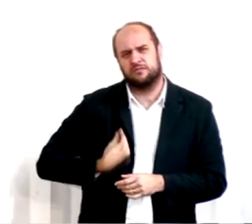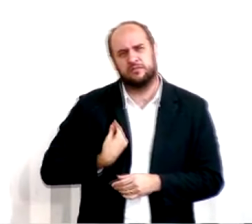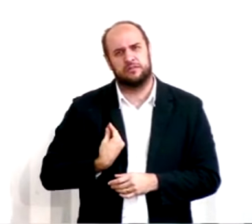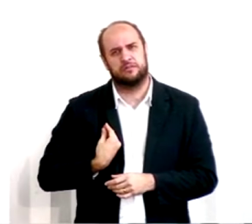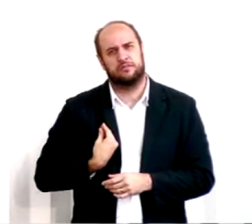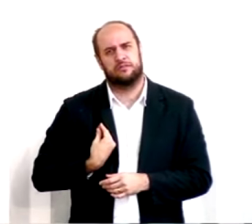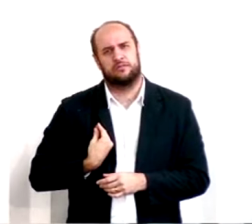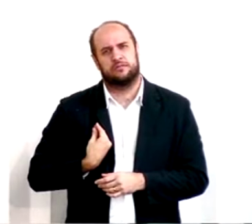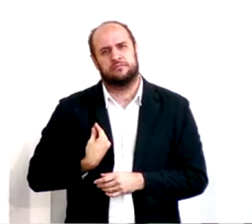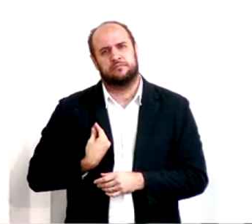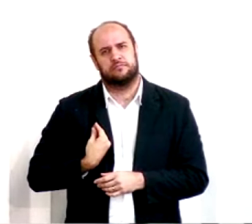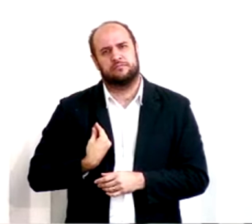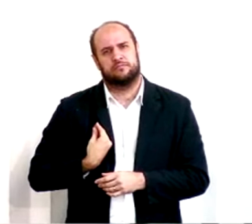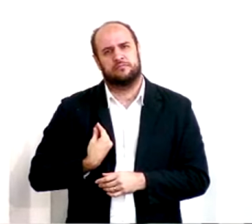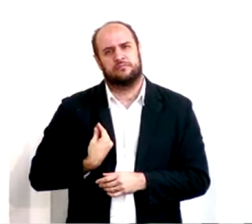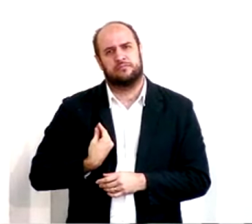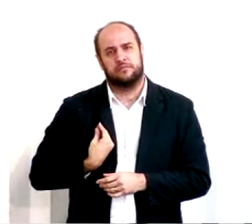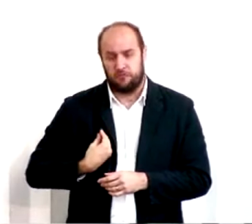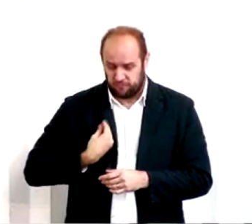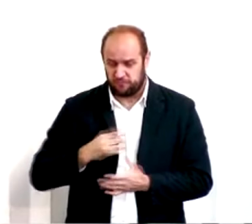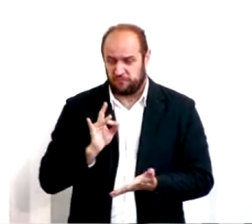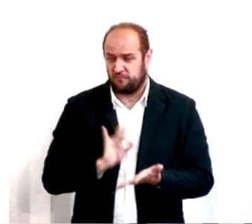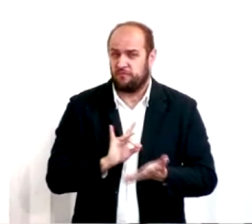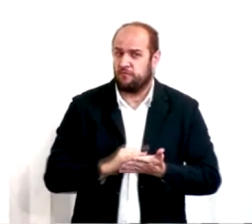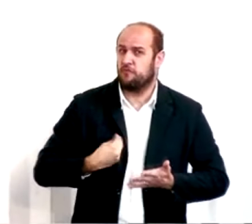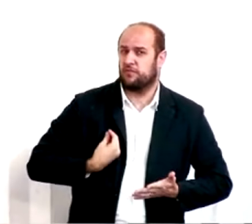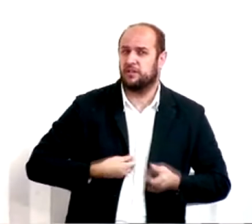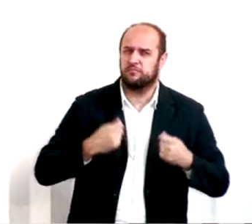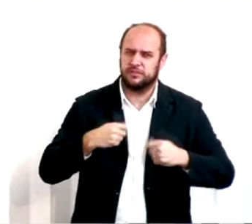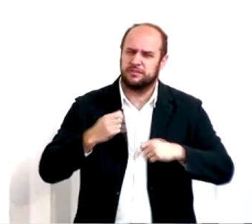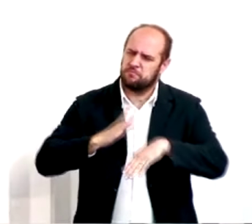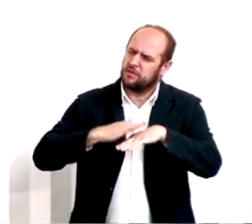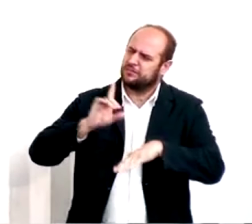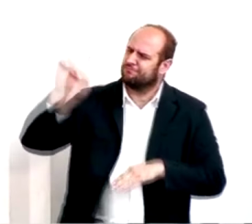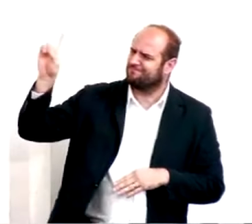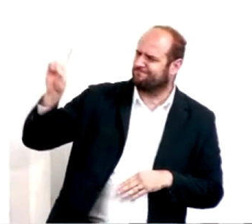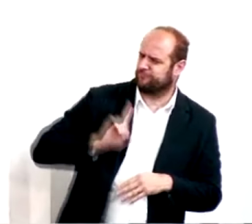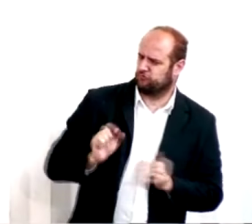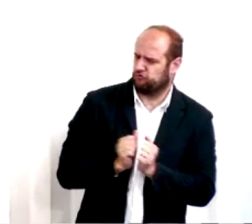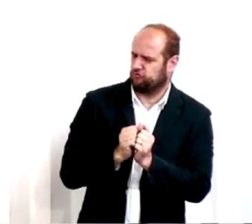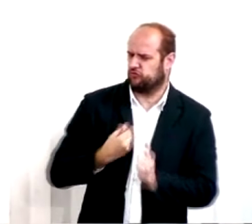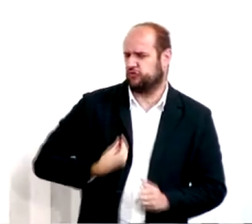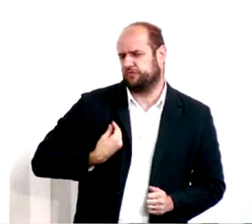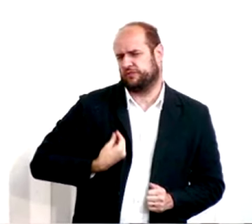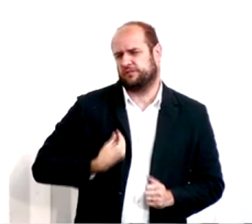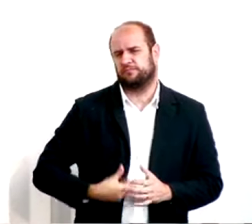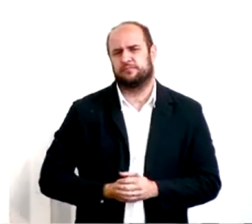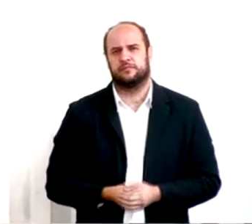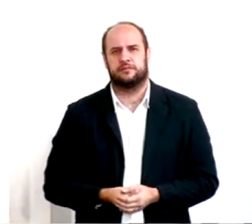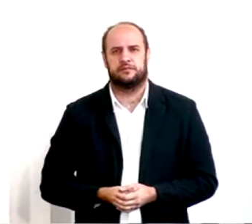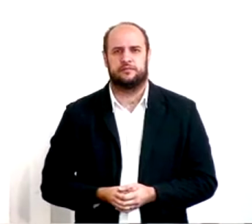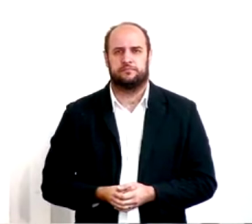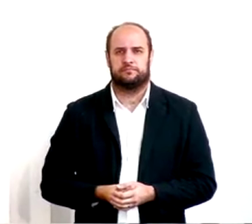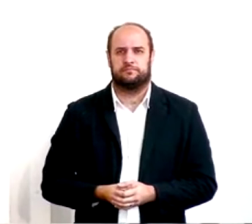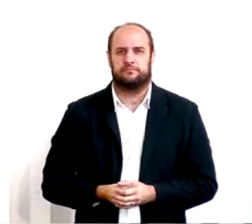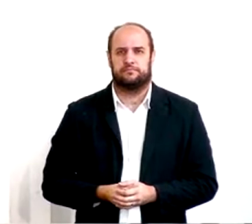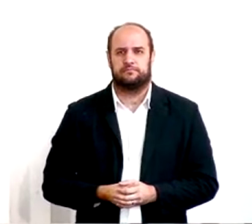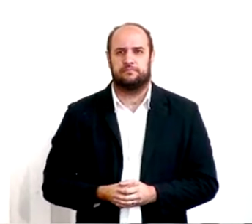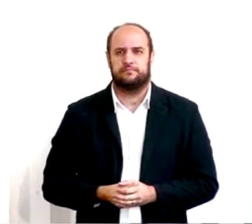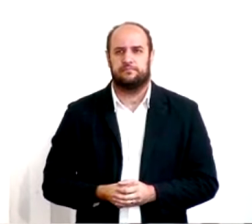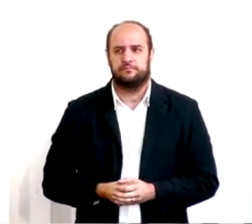espaço para a Glória Humana porque essa é a realidade da nossa vida Ah mas essa passagem Não